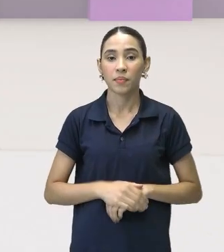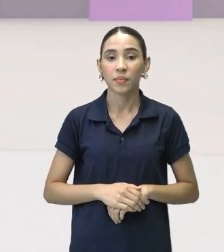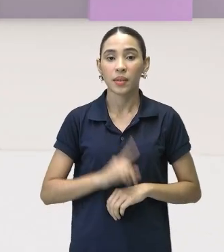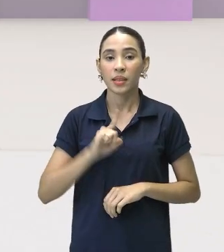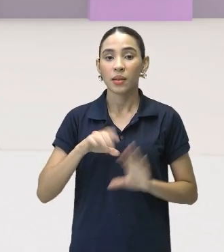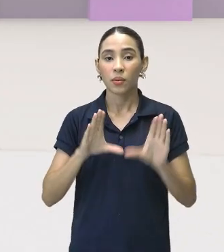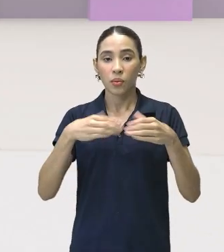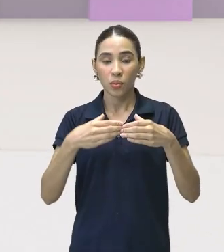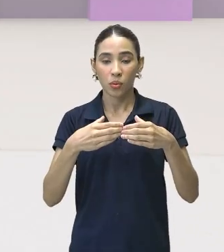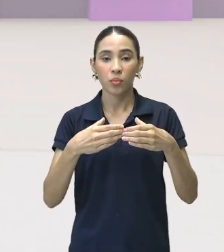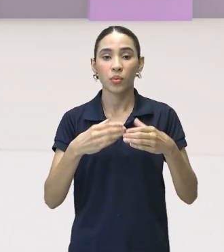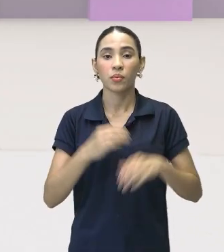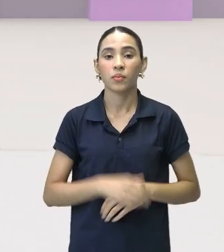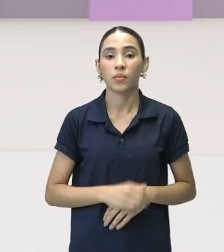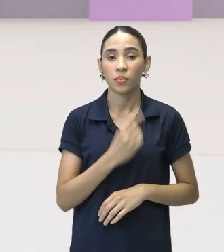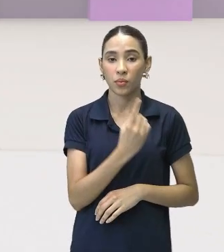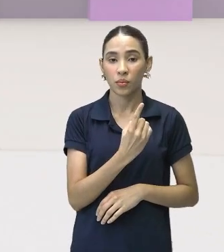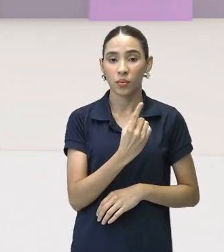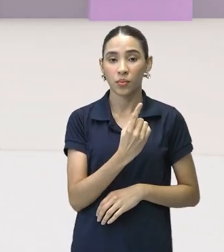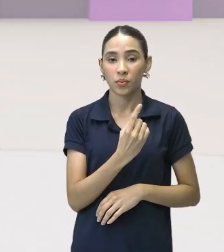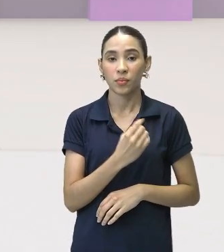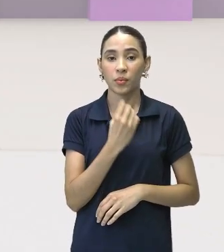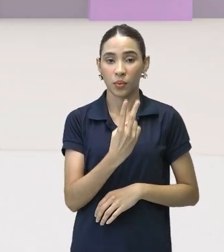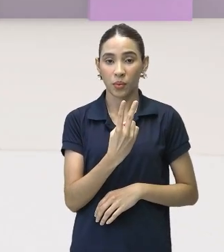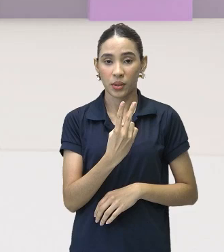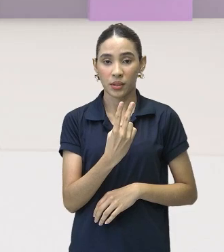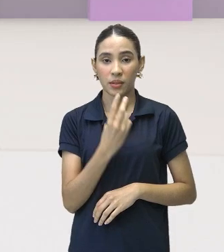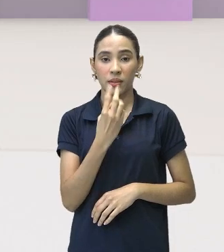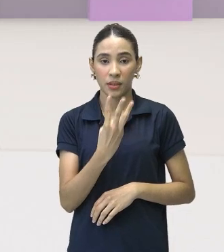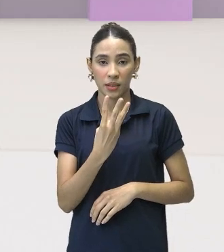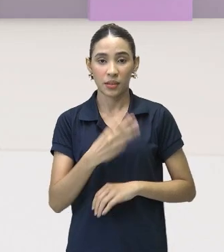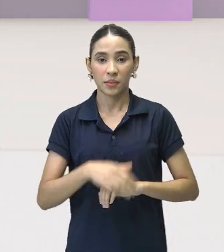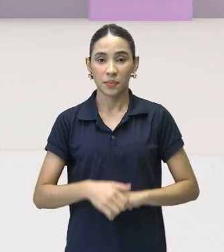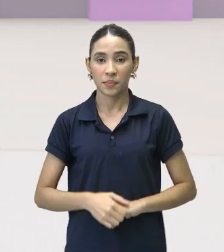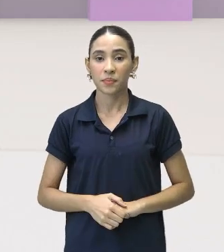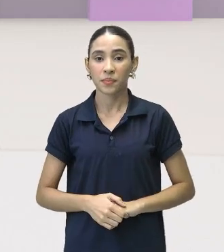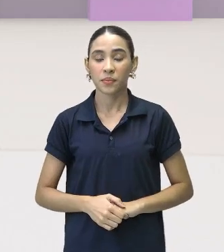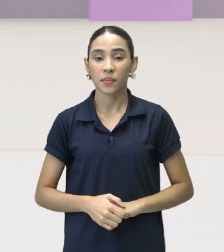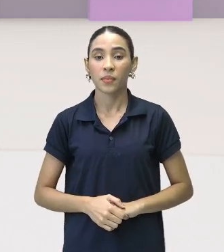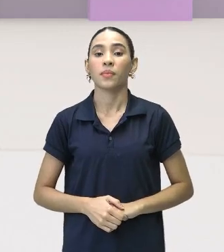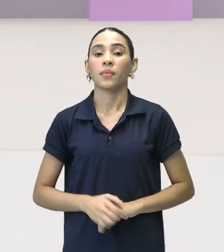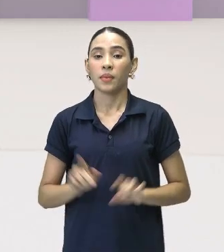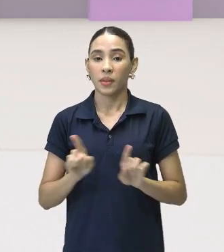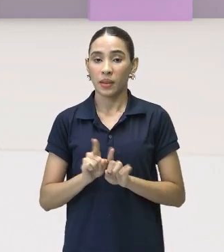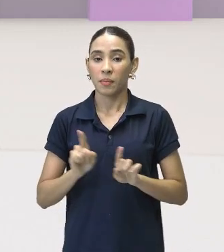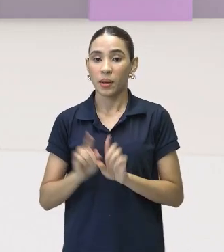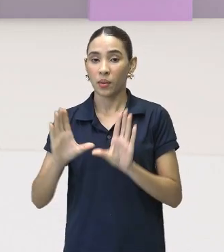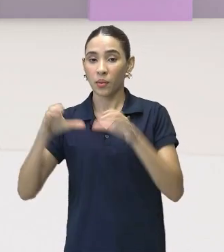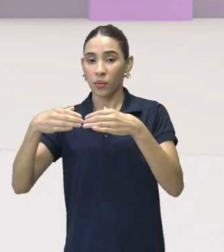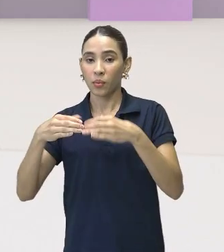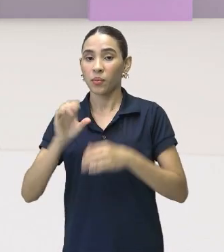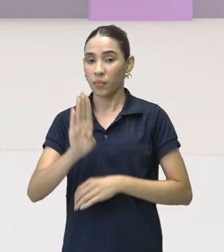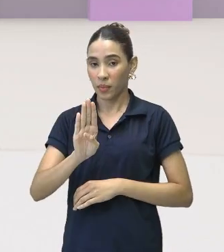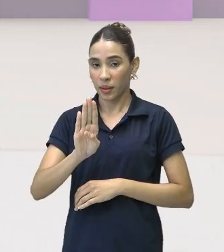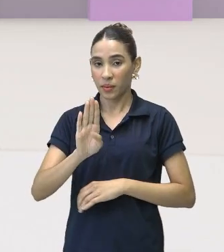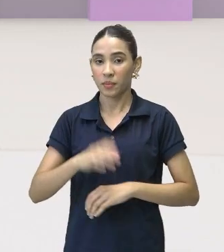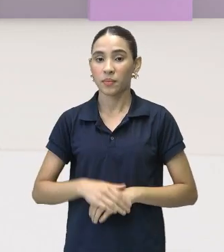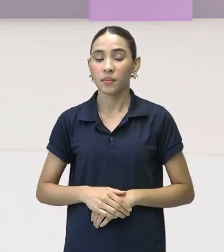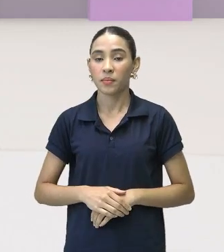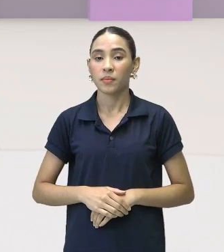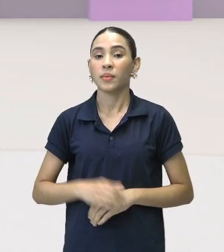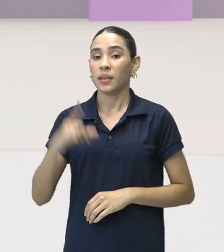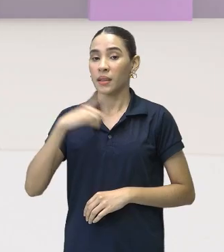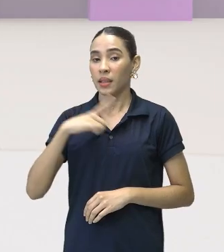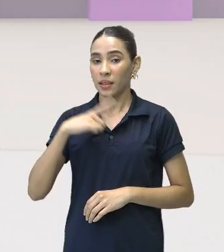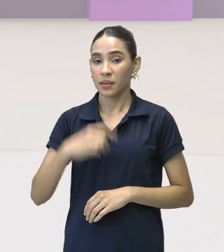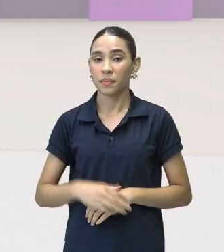que é composto pelos elementos 1, 2 e 3. Nosso conjunto B, que é